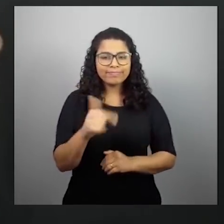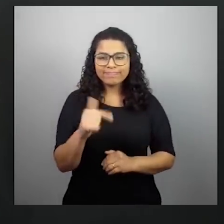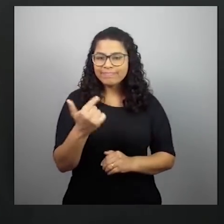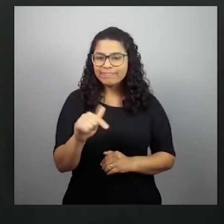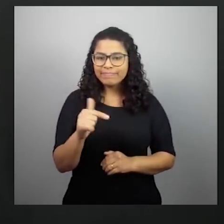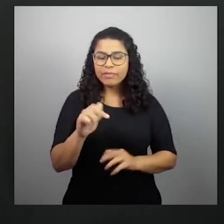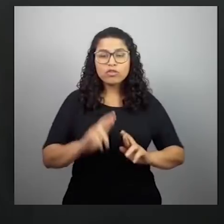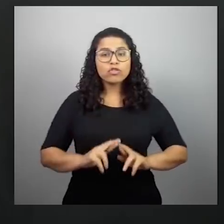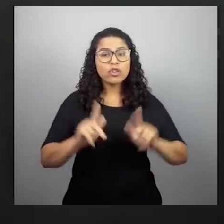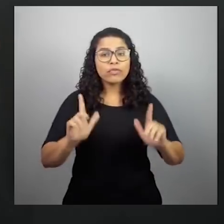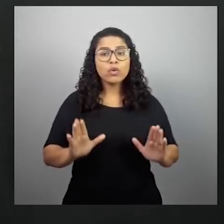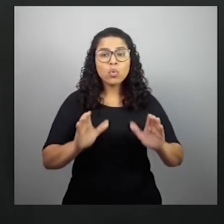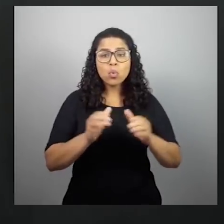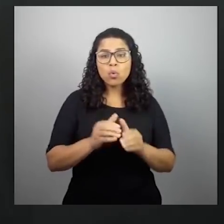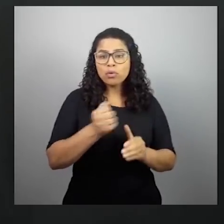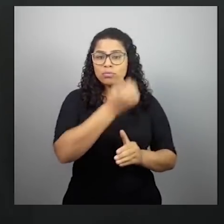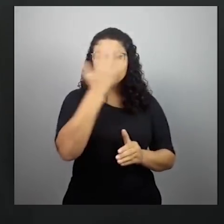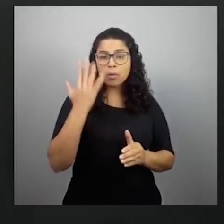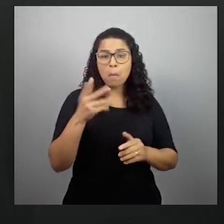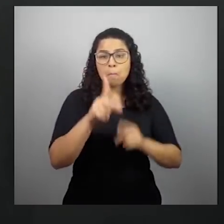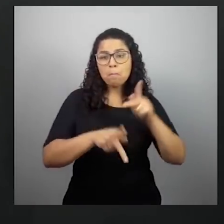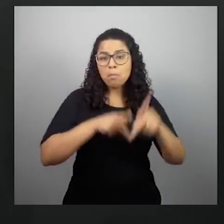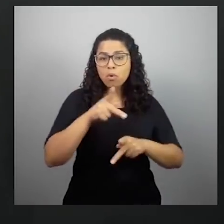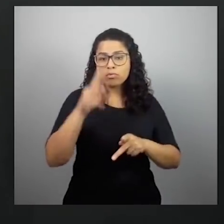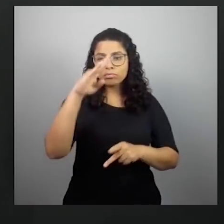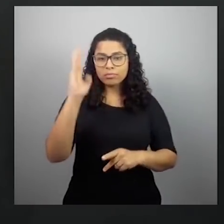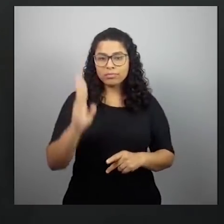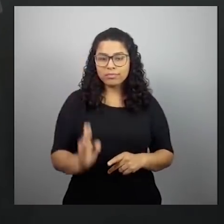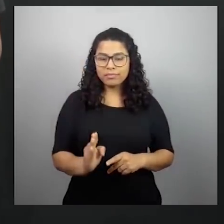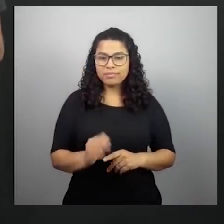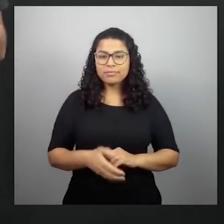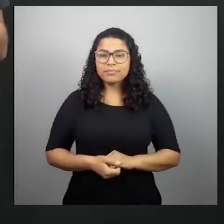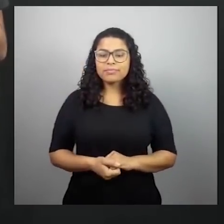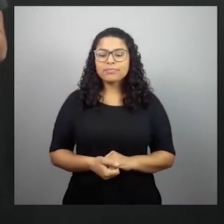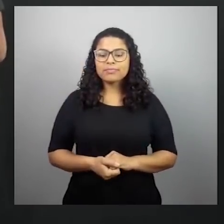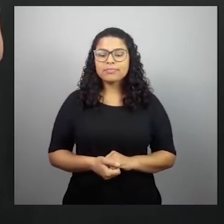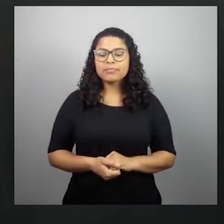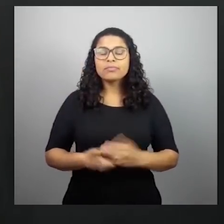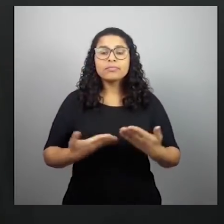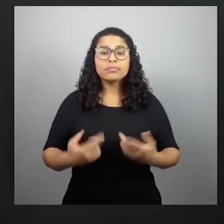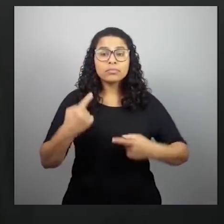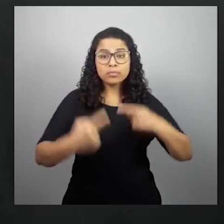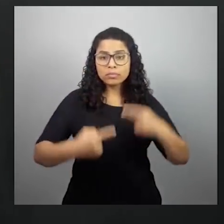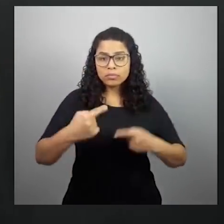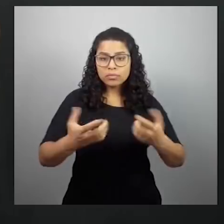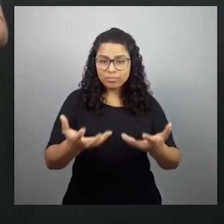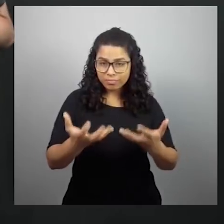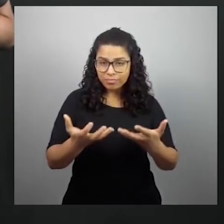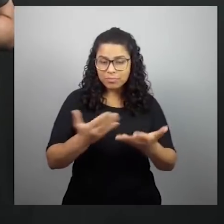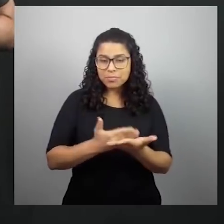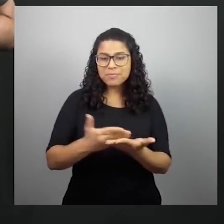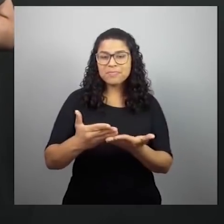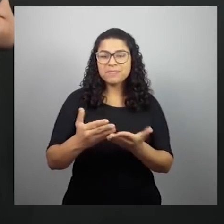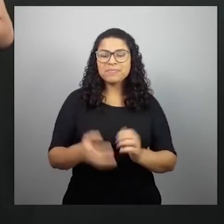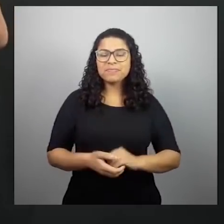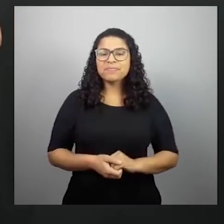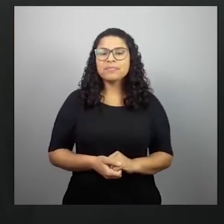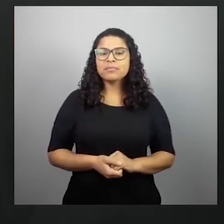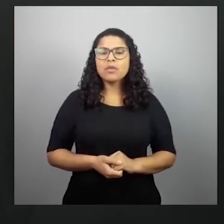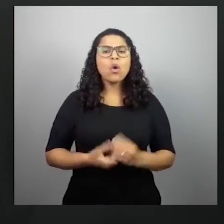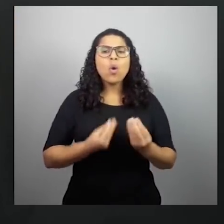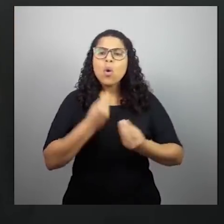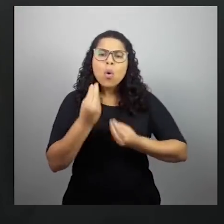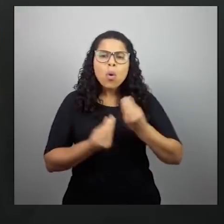entre as diferentes etnias do povo brasileiro. Então, essa discussão que eu quero trazer, é como é que esse